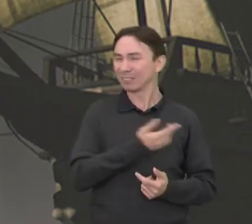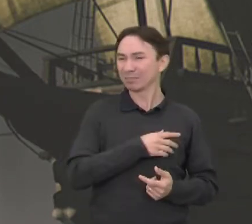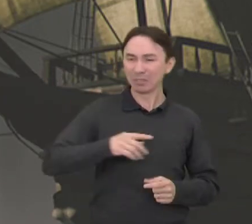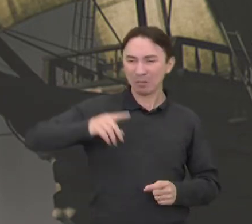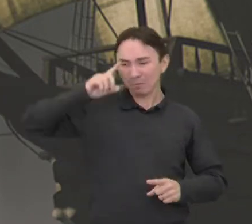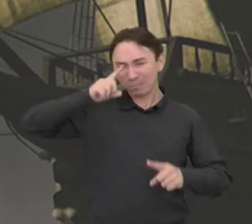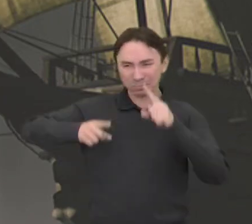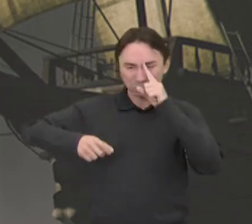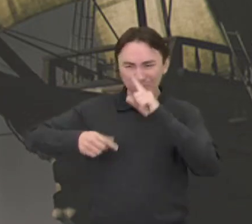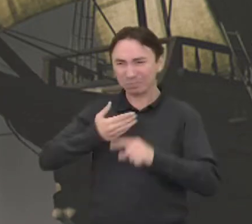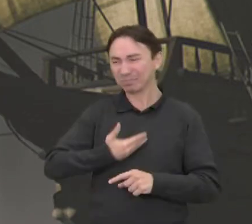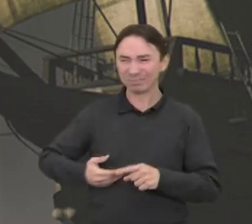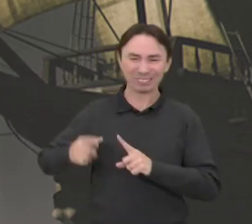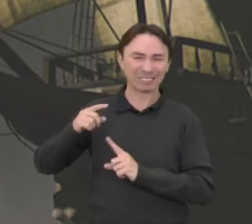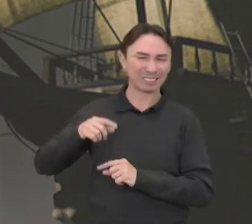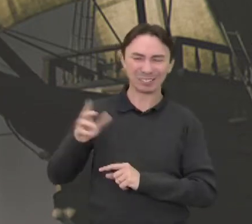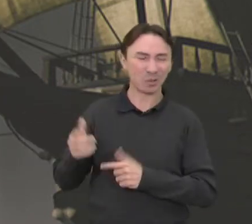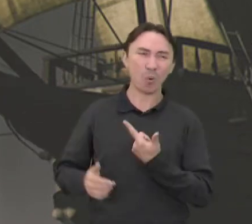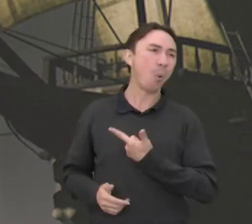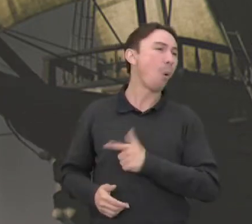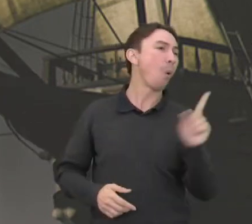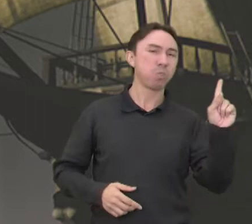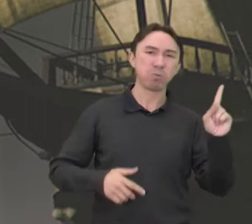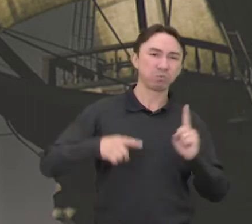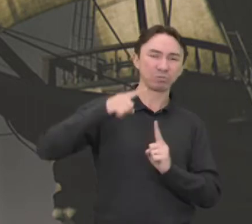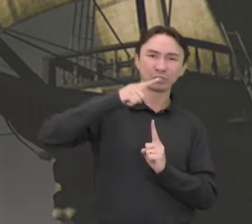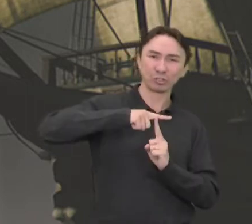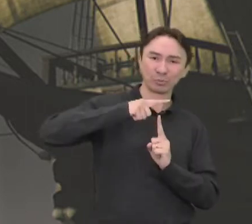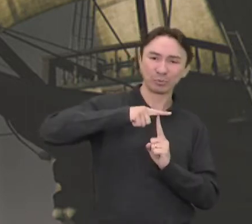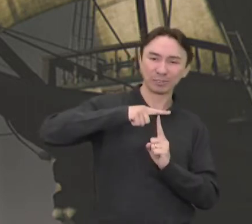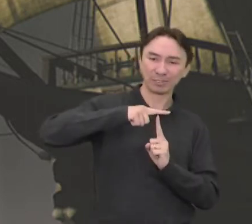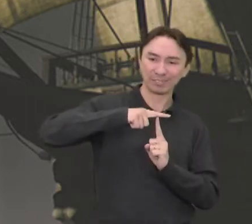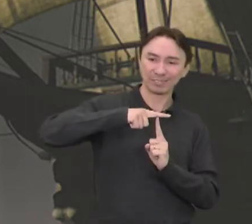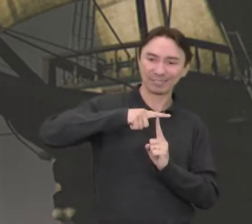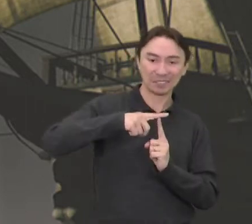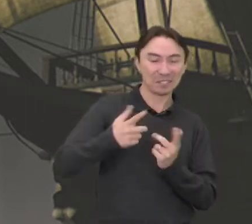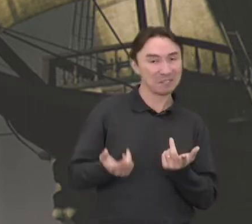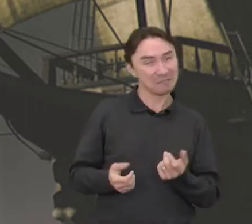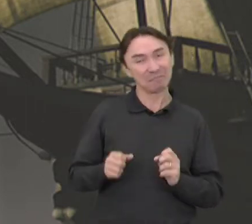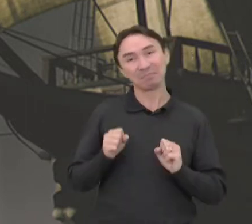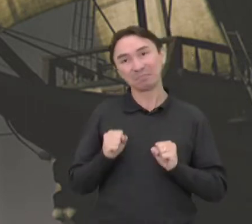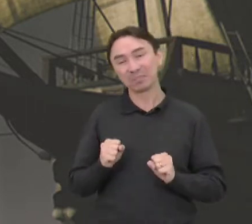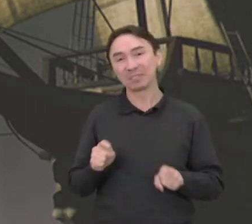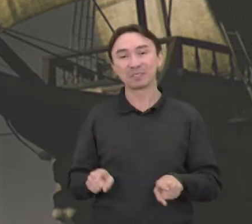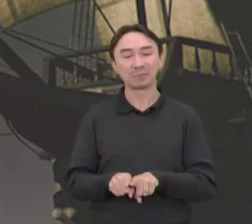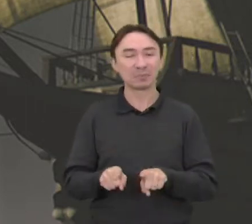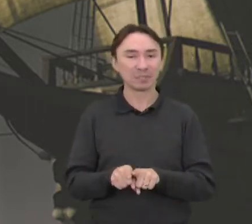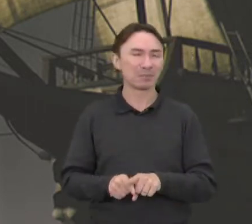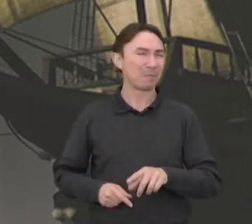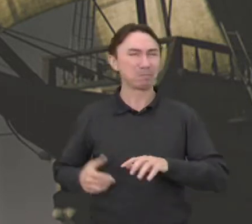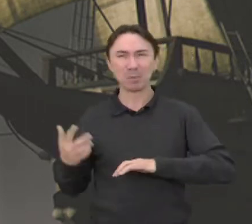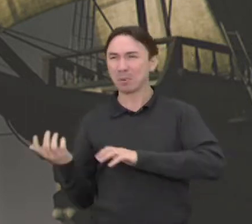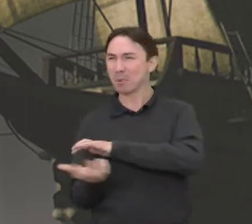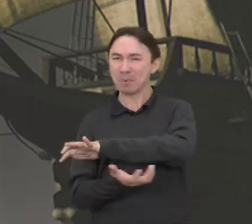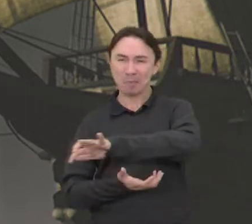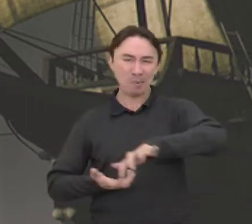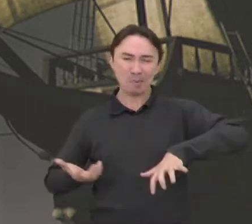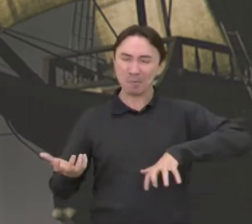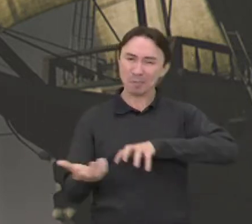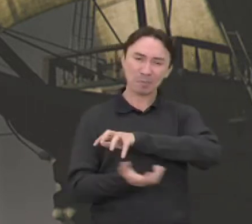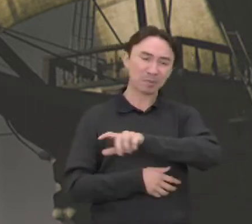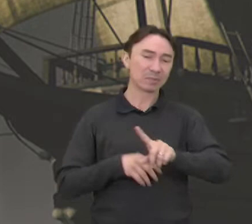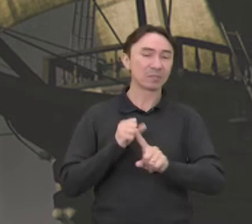exemplo. Então, existem esses, como também existem revoluções sociais, né, como foi o caso aí da